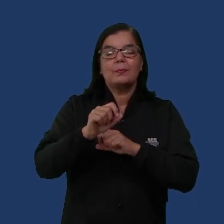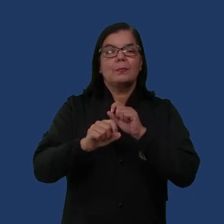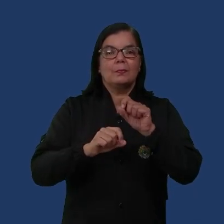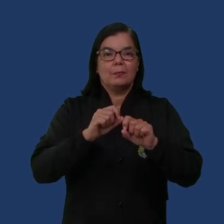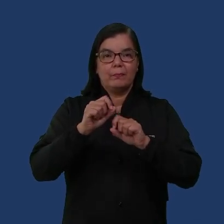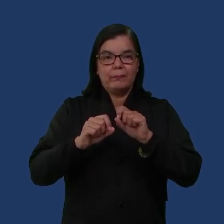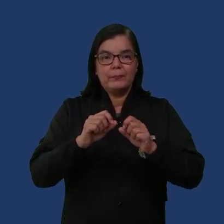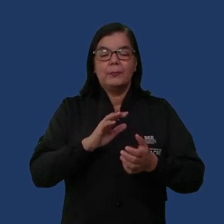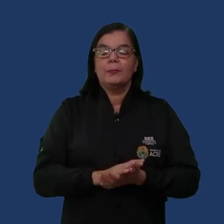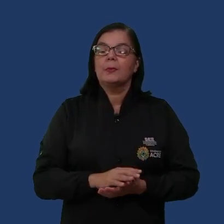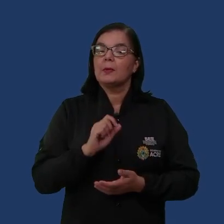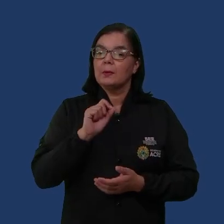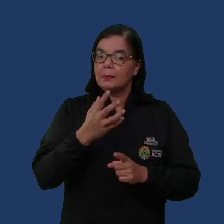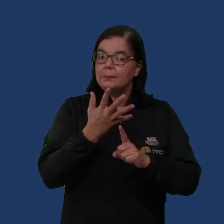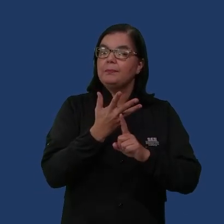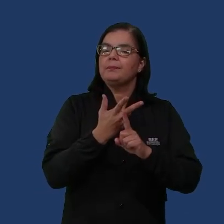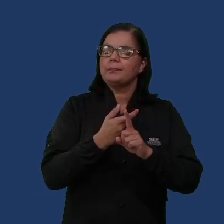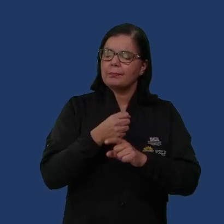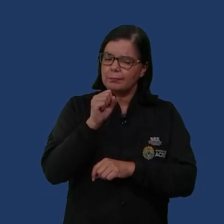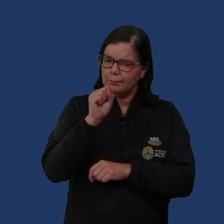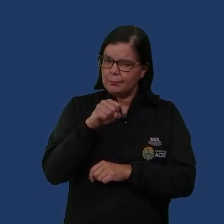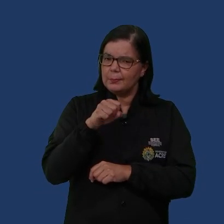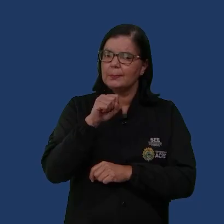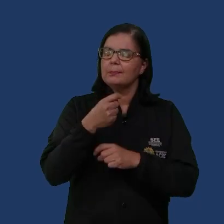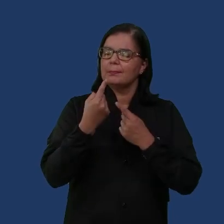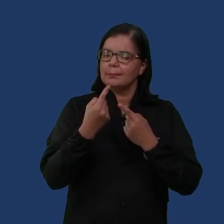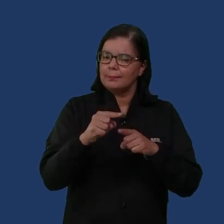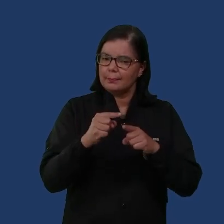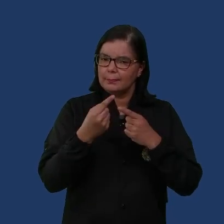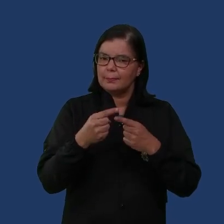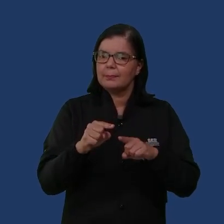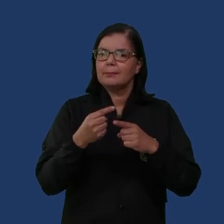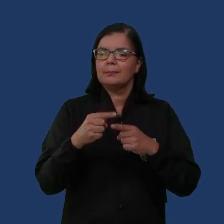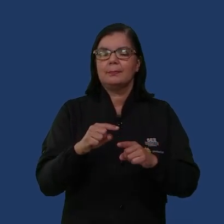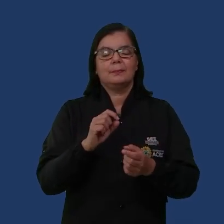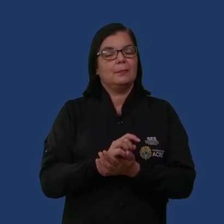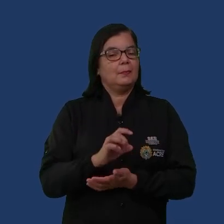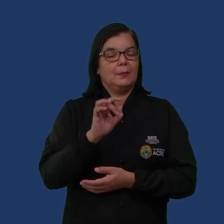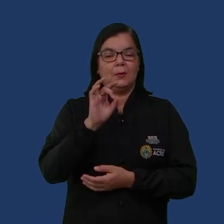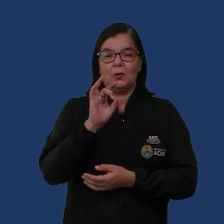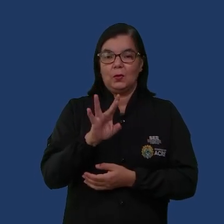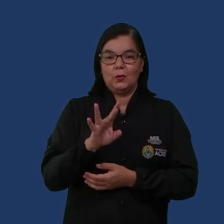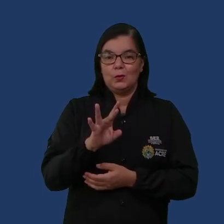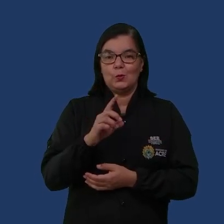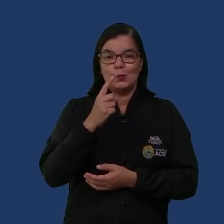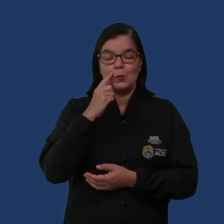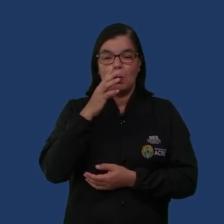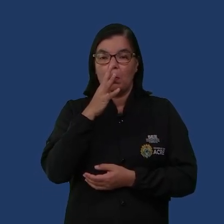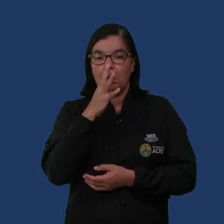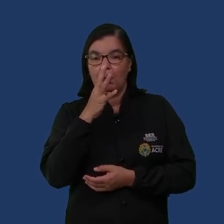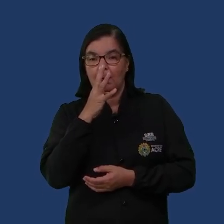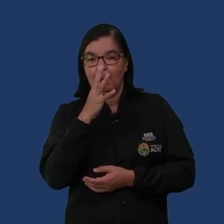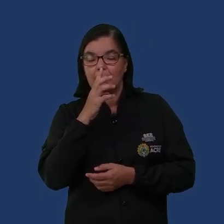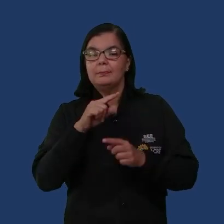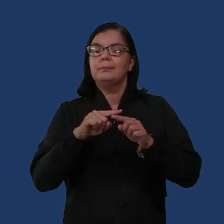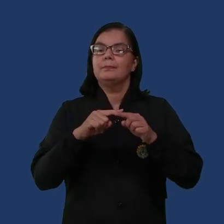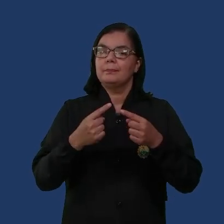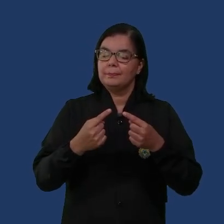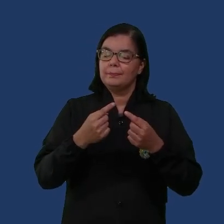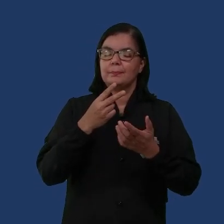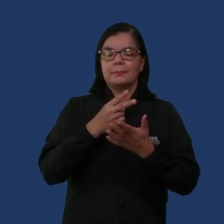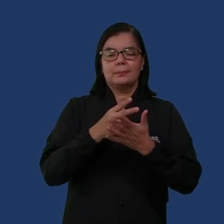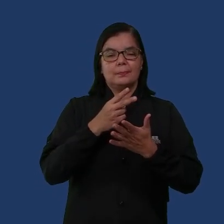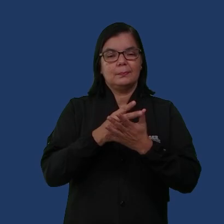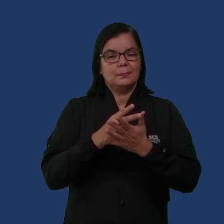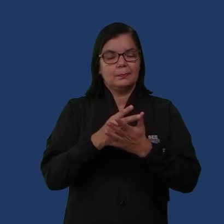mensagem de que a arte pode ser provocação e não apenas contemplação. Ele traz